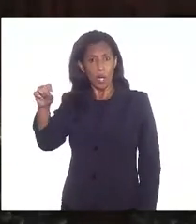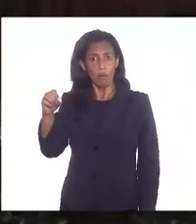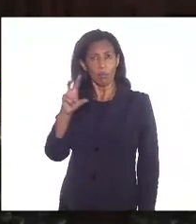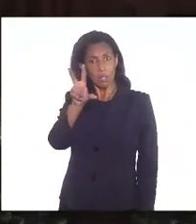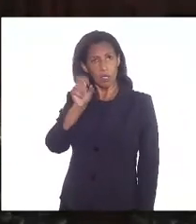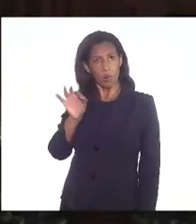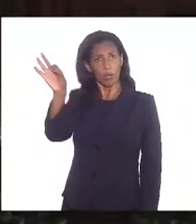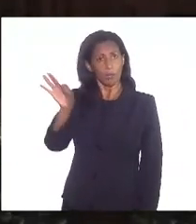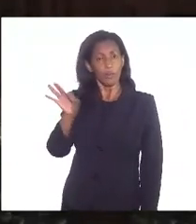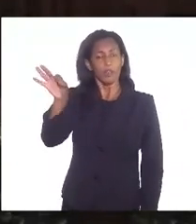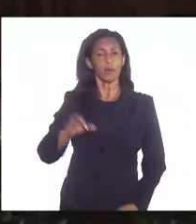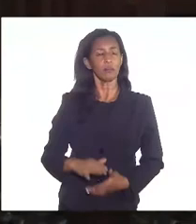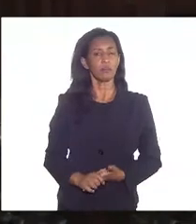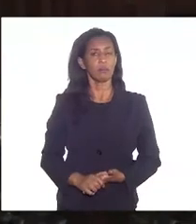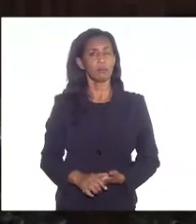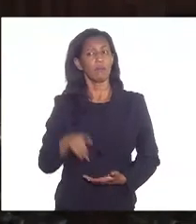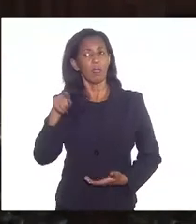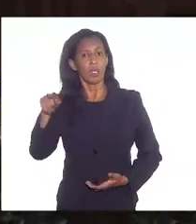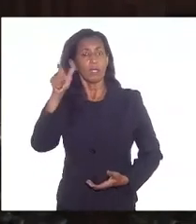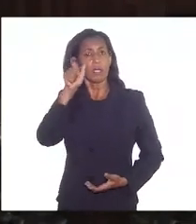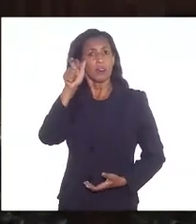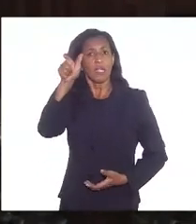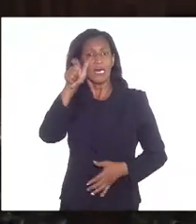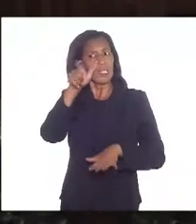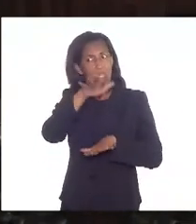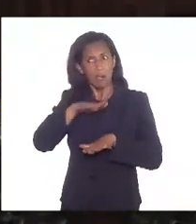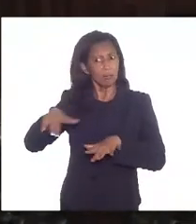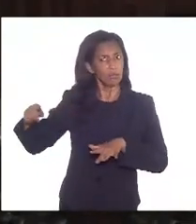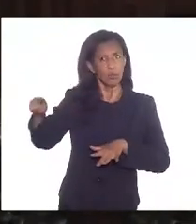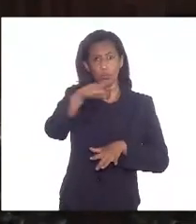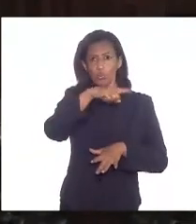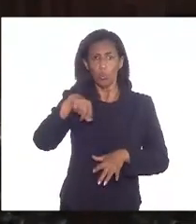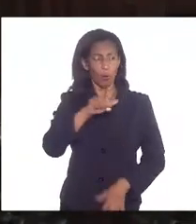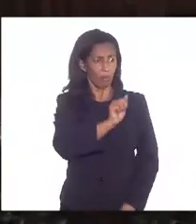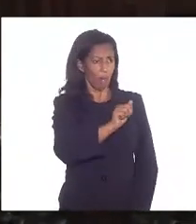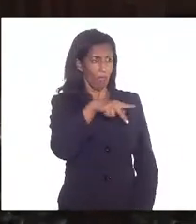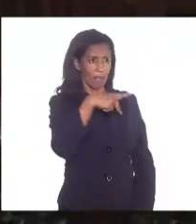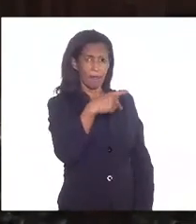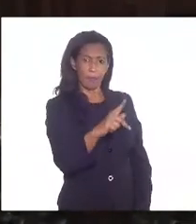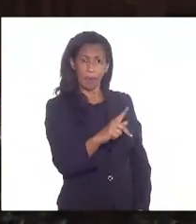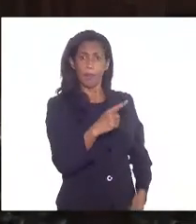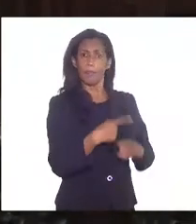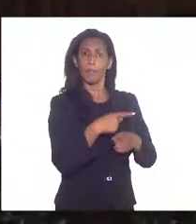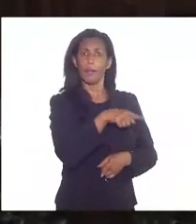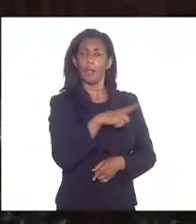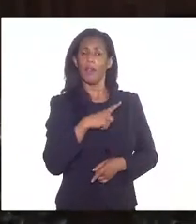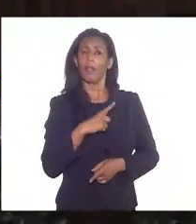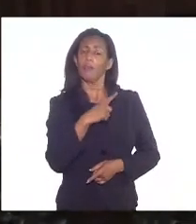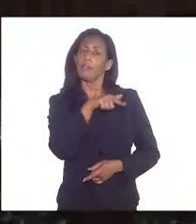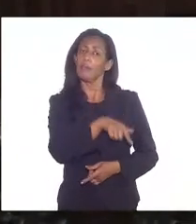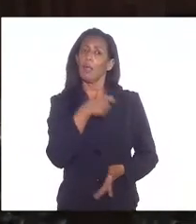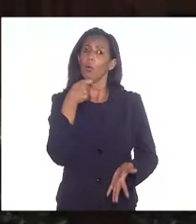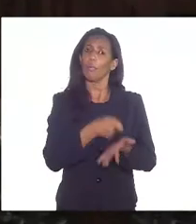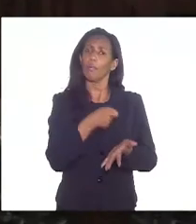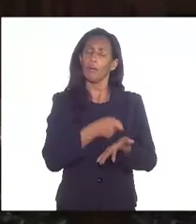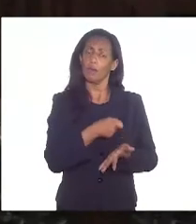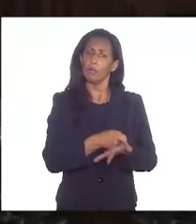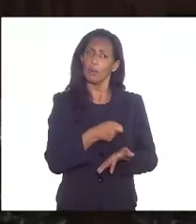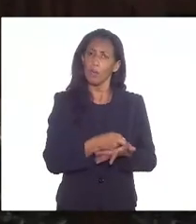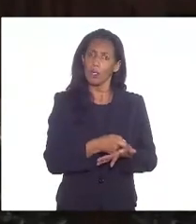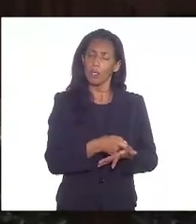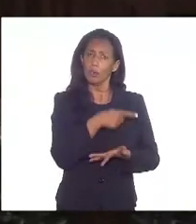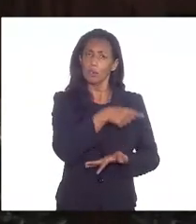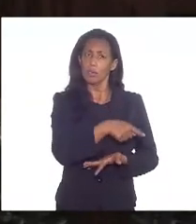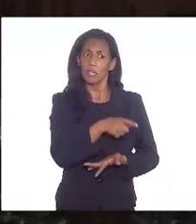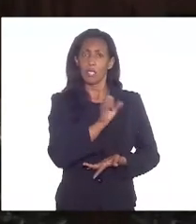50%. Então, esse é o interesse de todos. Da ANP, porque ela tem, obrigatoriamente,